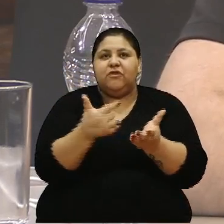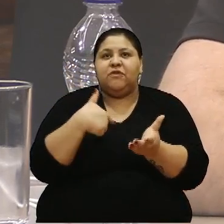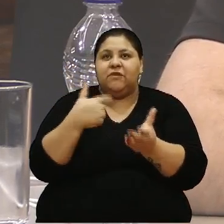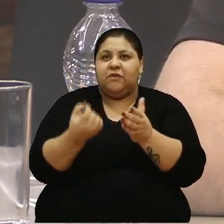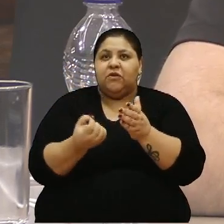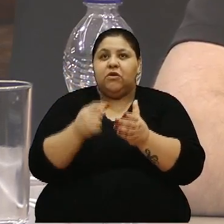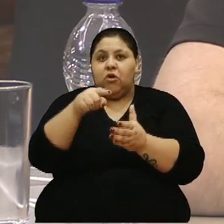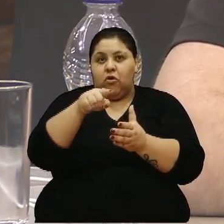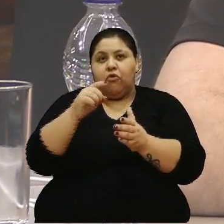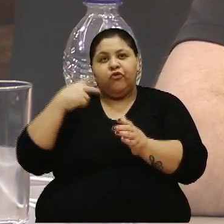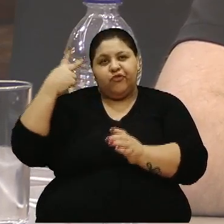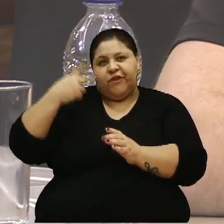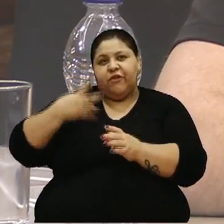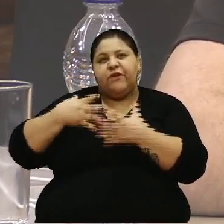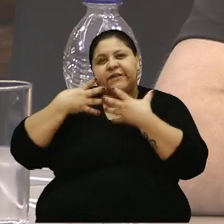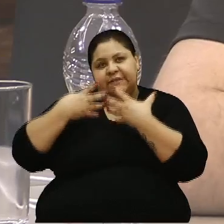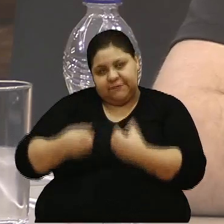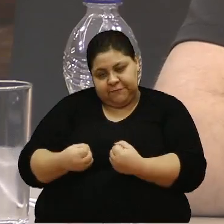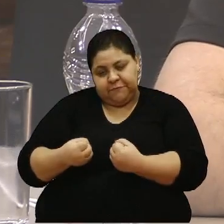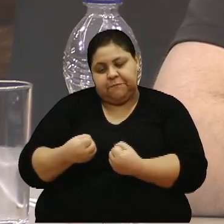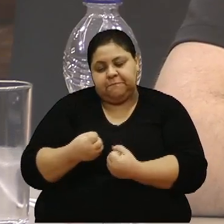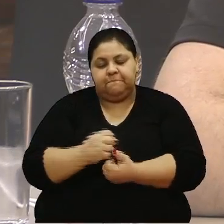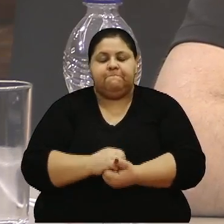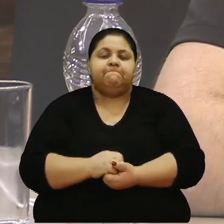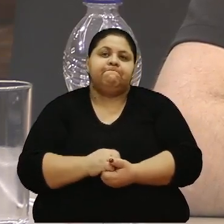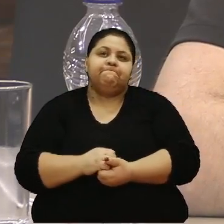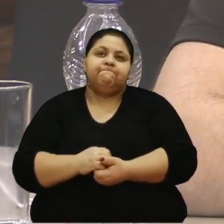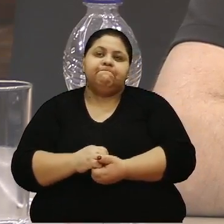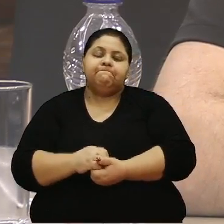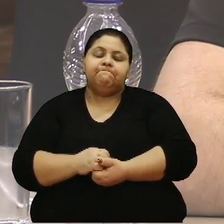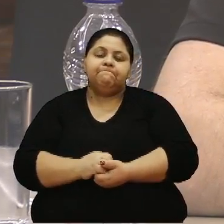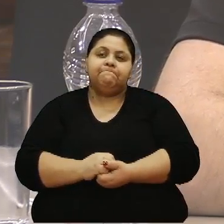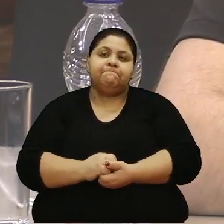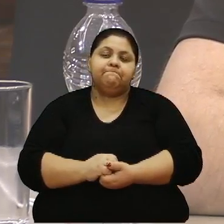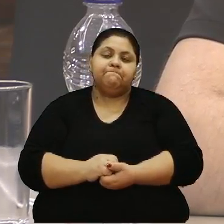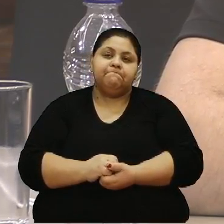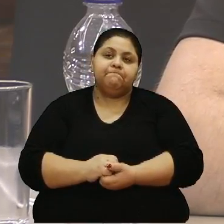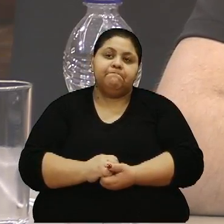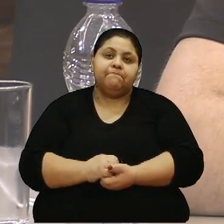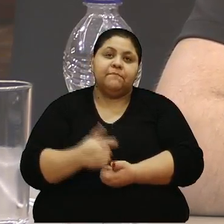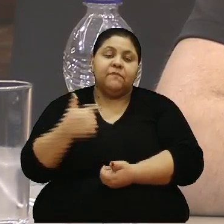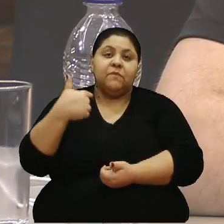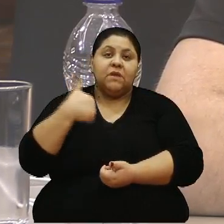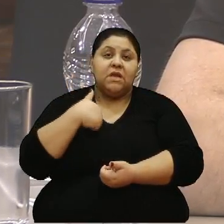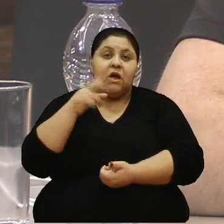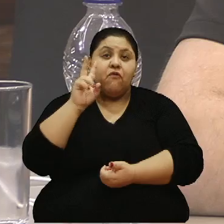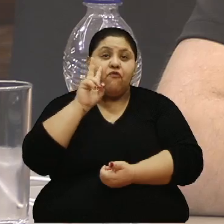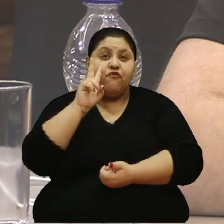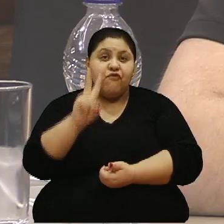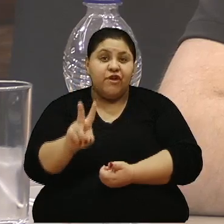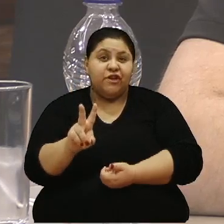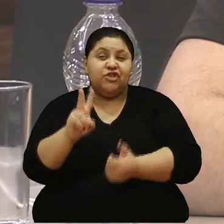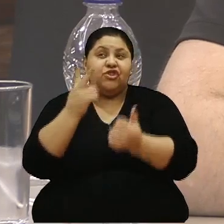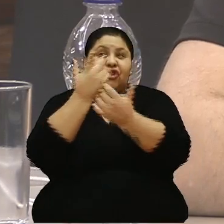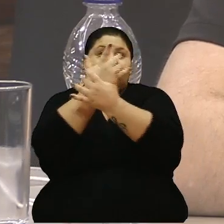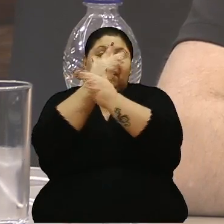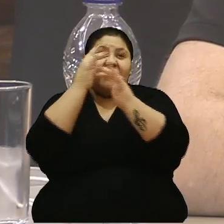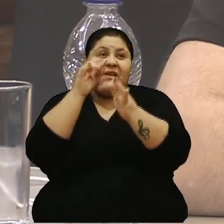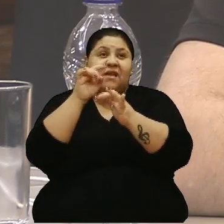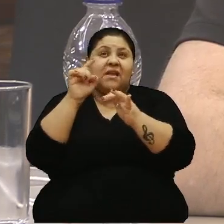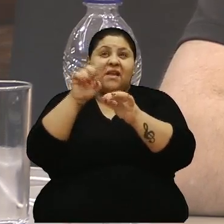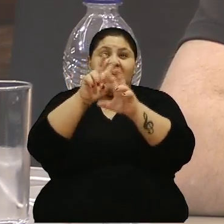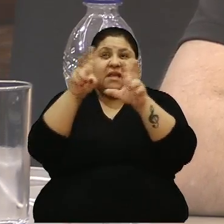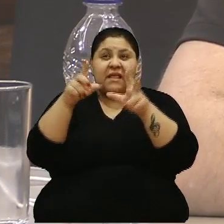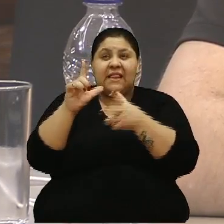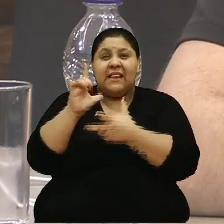vereadores assinaram a desmembramento. E eu vejo que o meio ambiente ele é um tema que ele tem